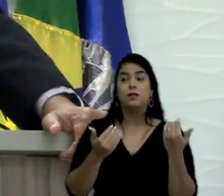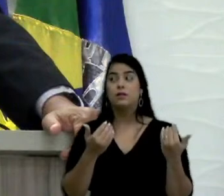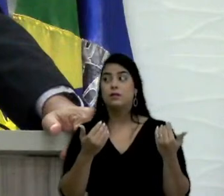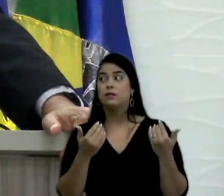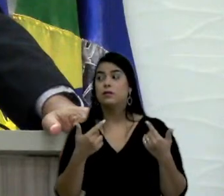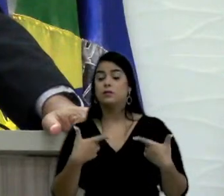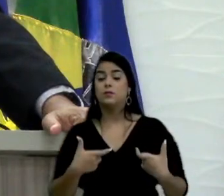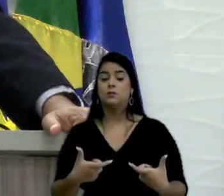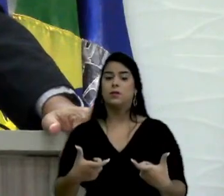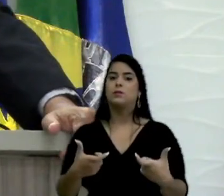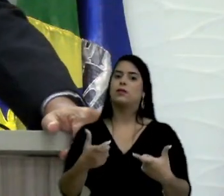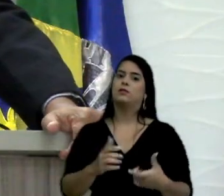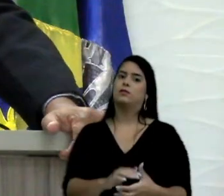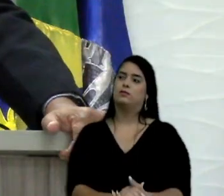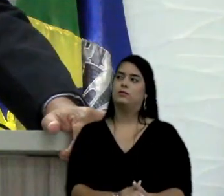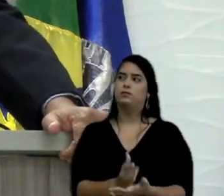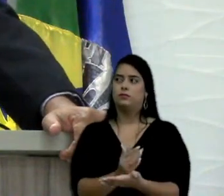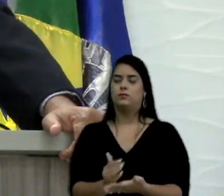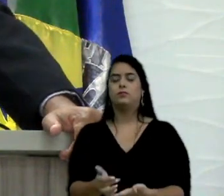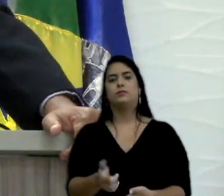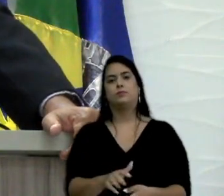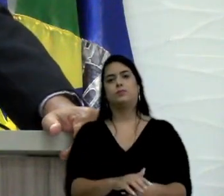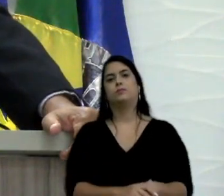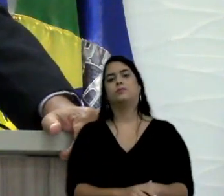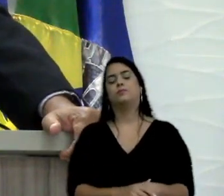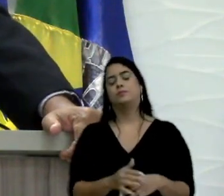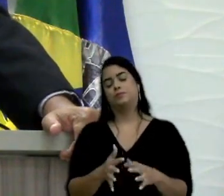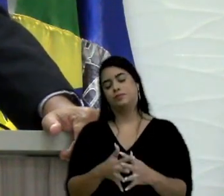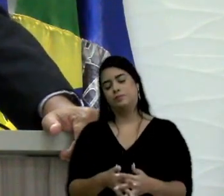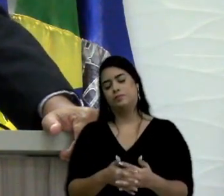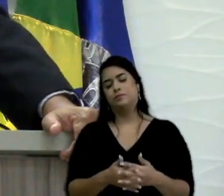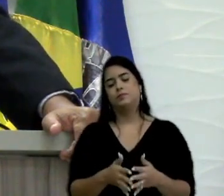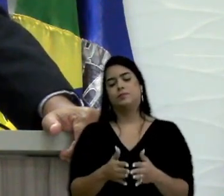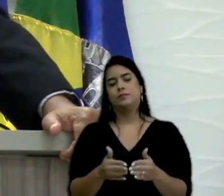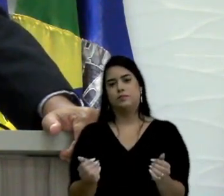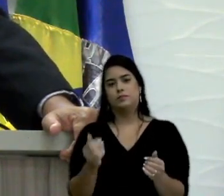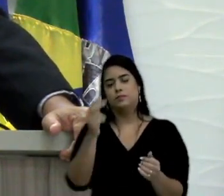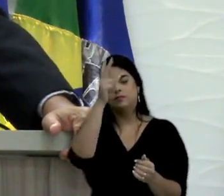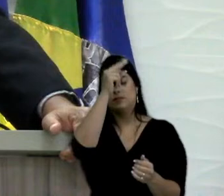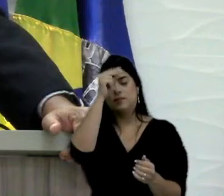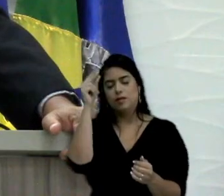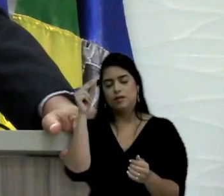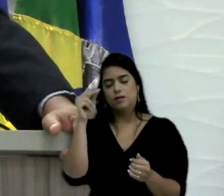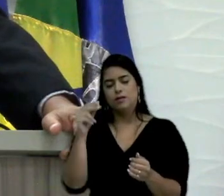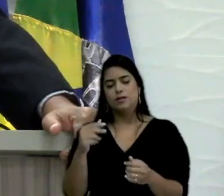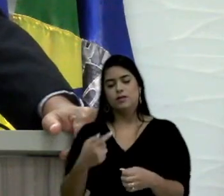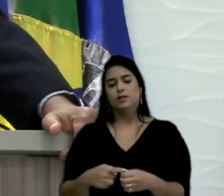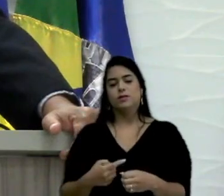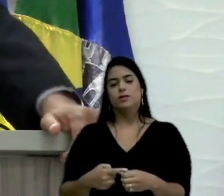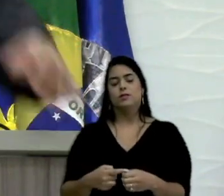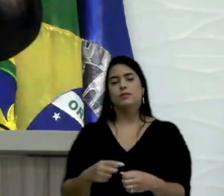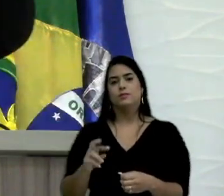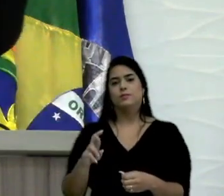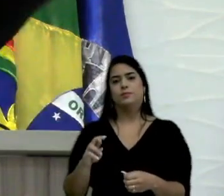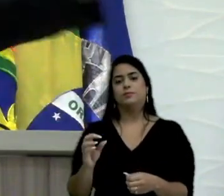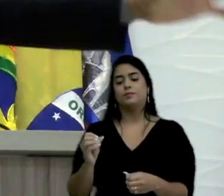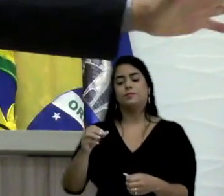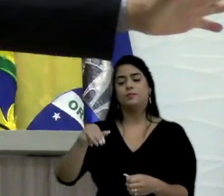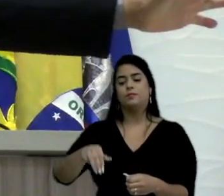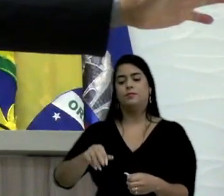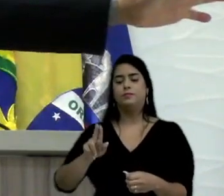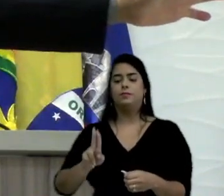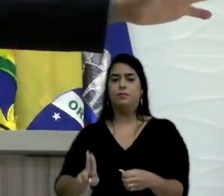pau aí a situação é essa aí não PED também ao prefeito da cidade e botar a ramu para andar na zona